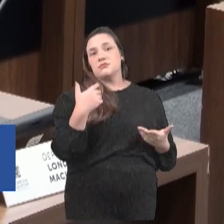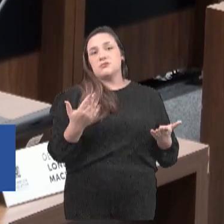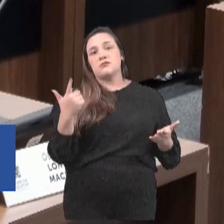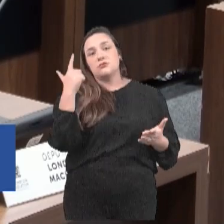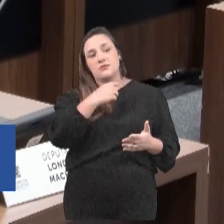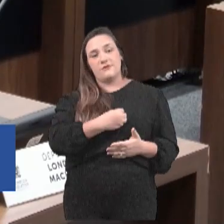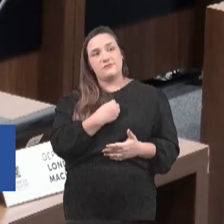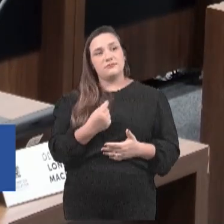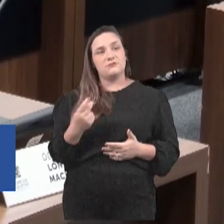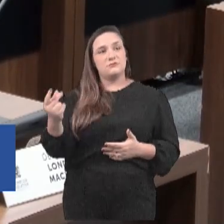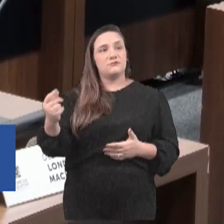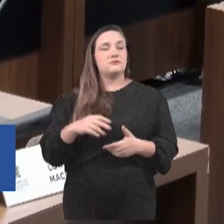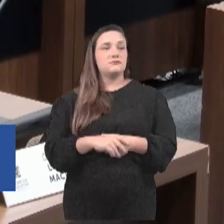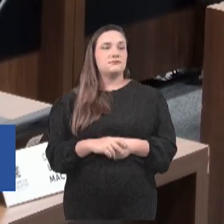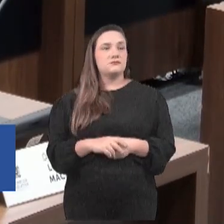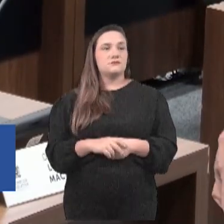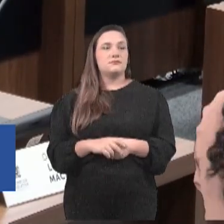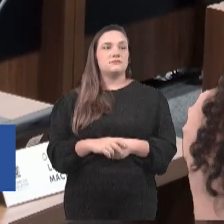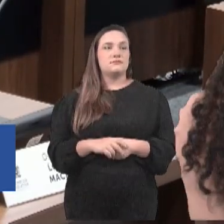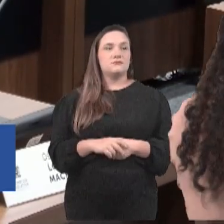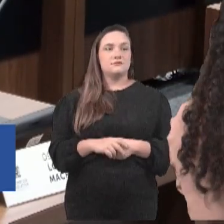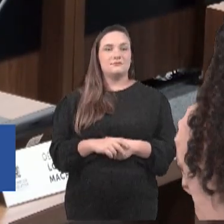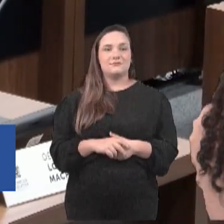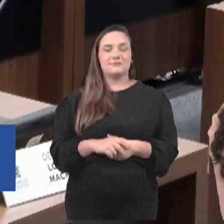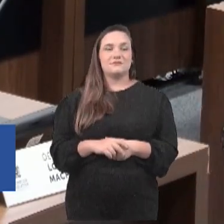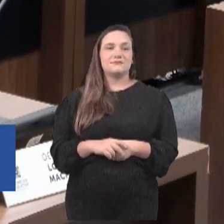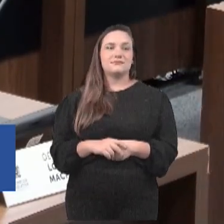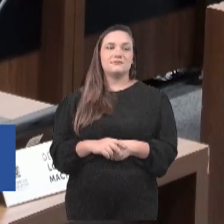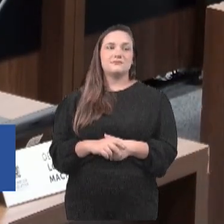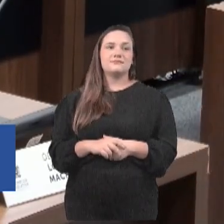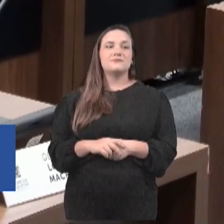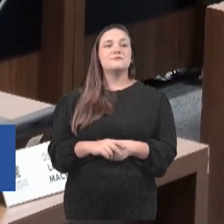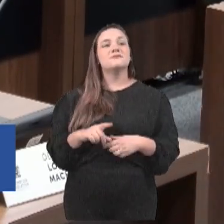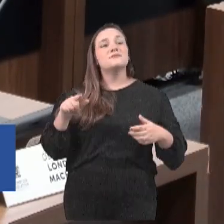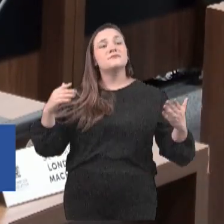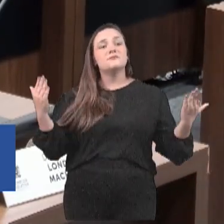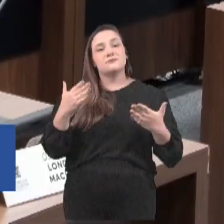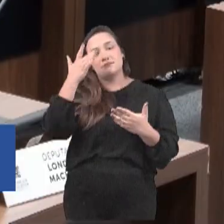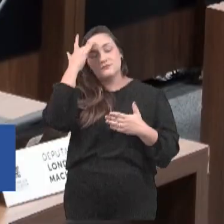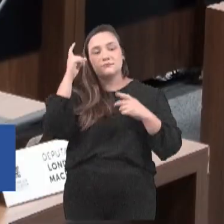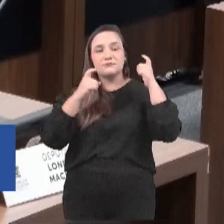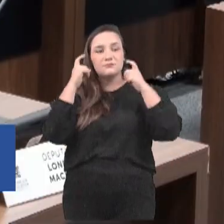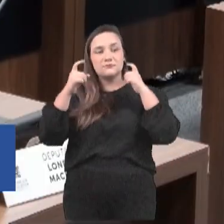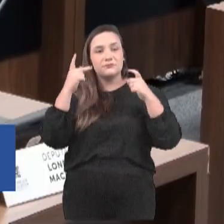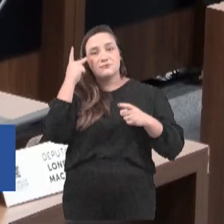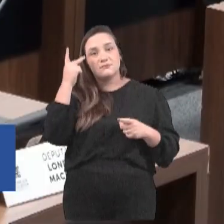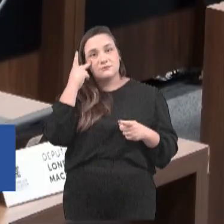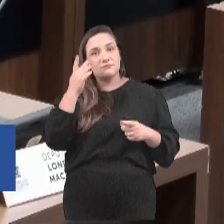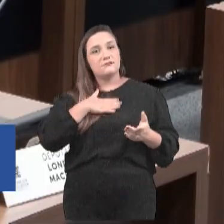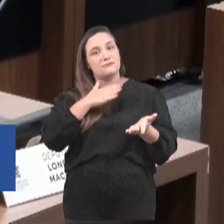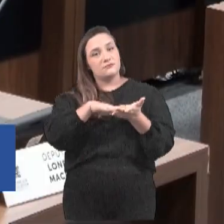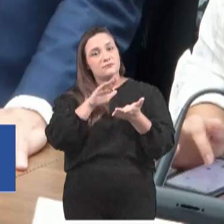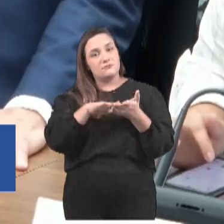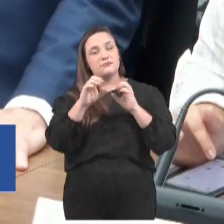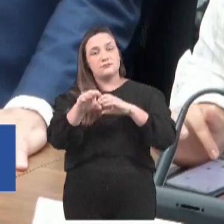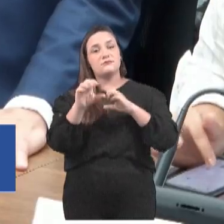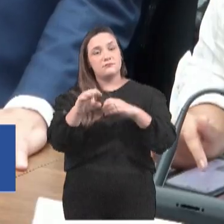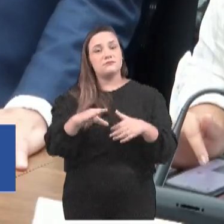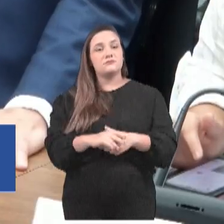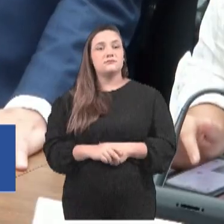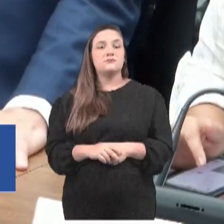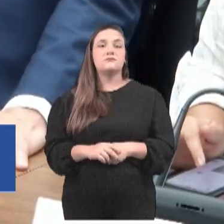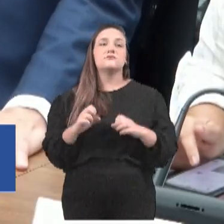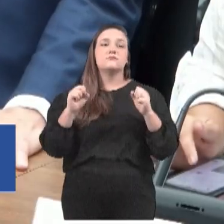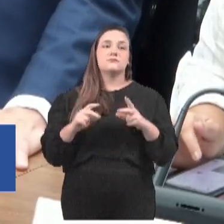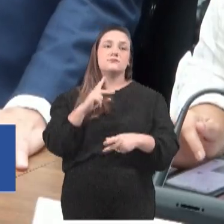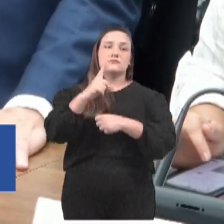poder sobreviver. Nós assumimos, preocupados com isso. Pedro Kemp era meu secretário de Educação. No